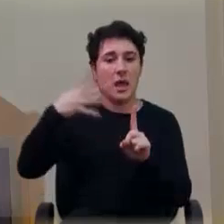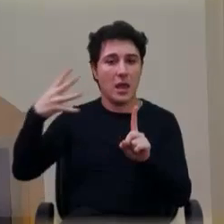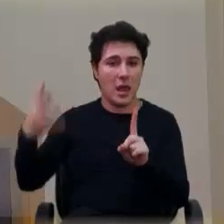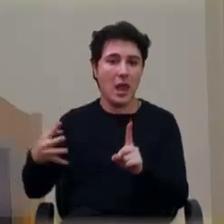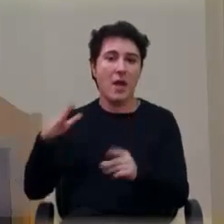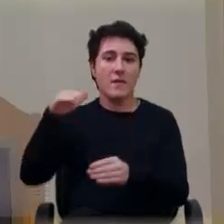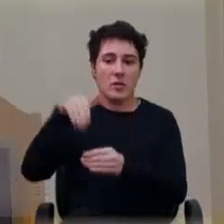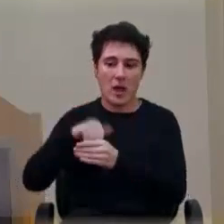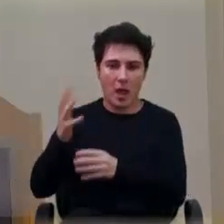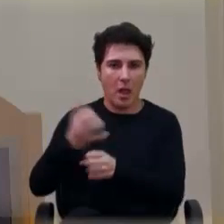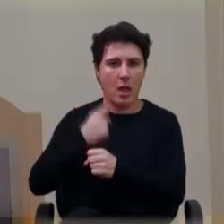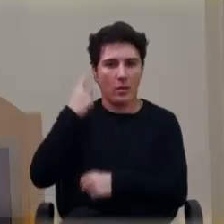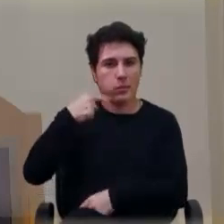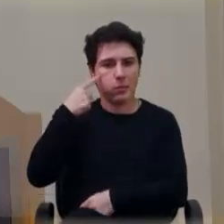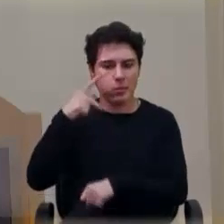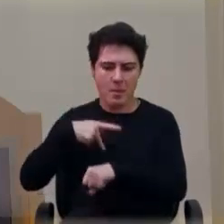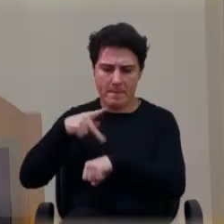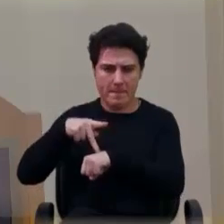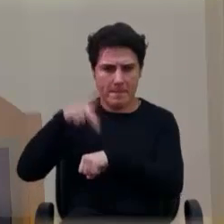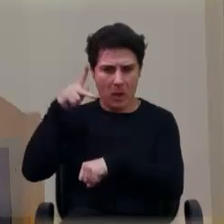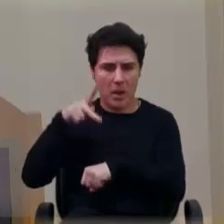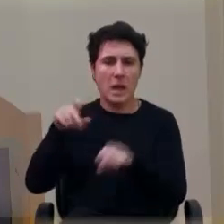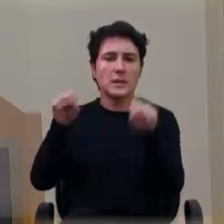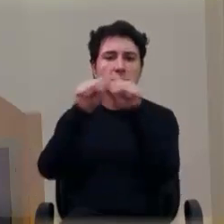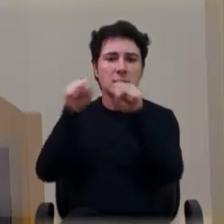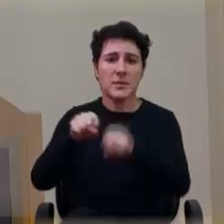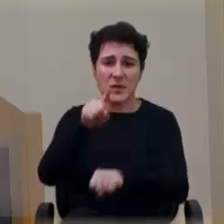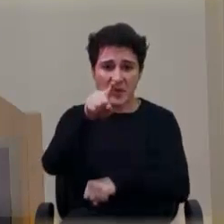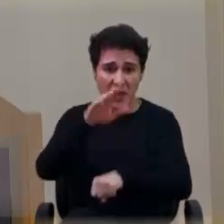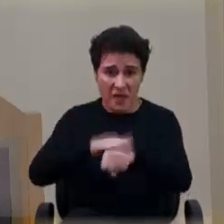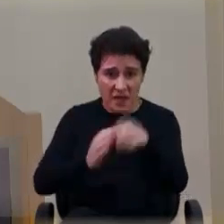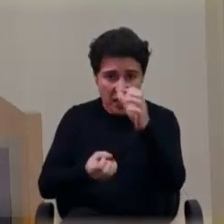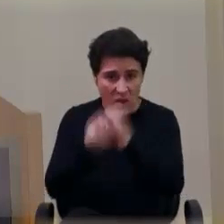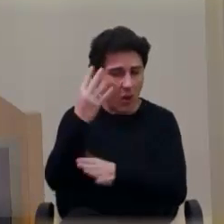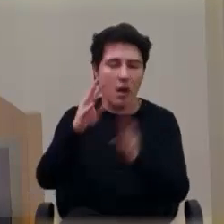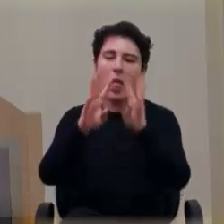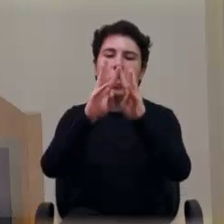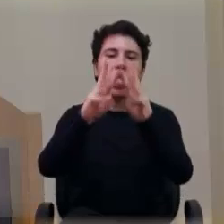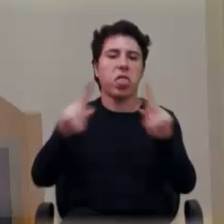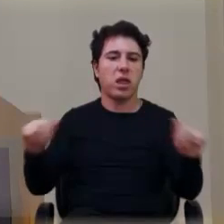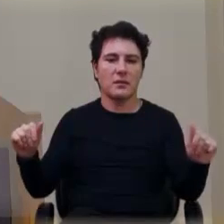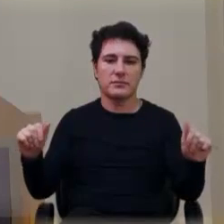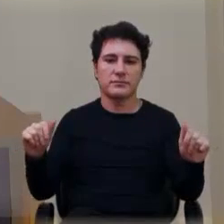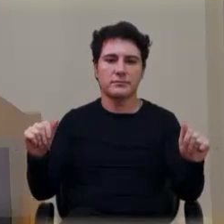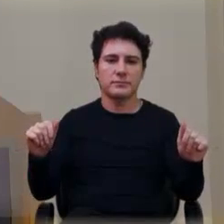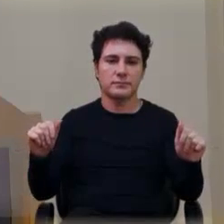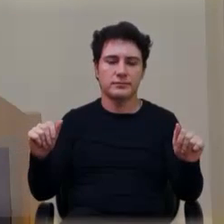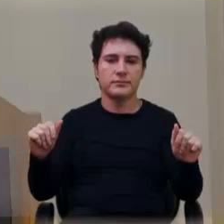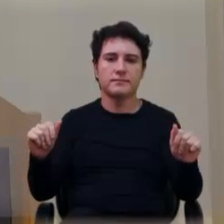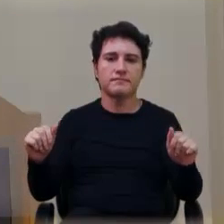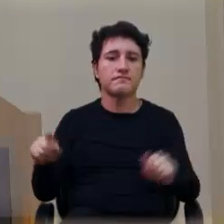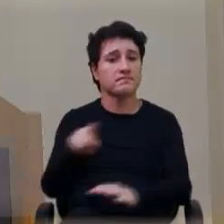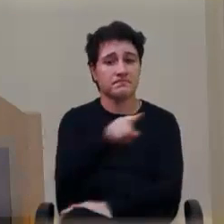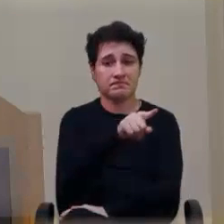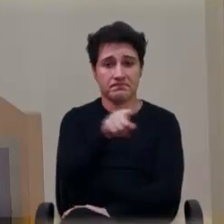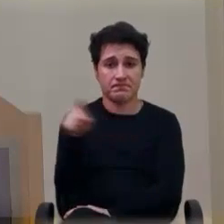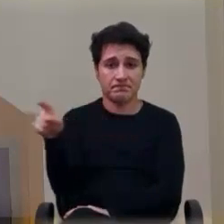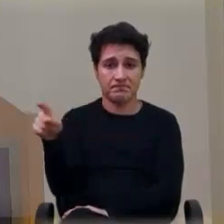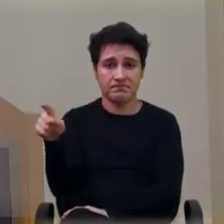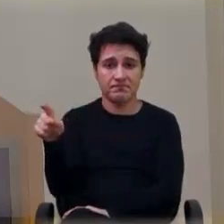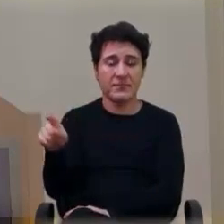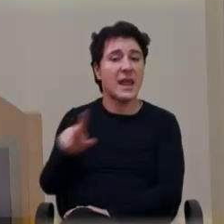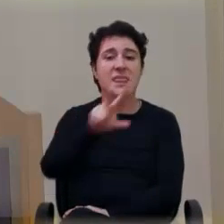reeleita advogada pós-graduada que o sistema que vocês criaram ruiu e vocês